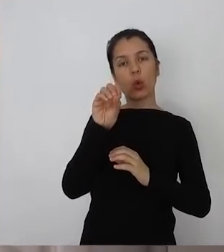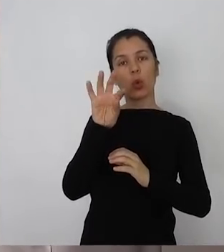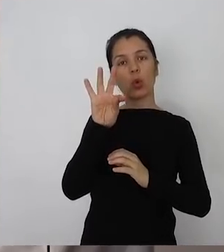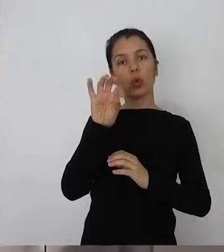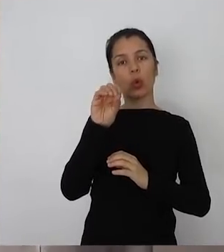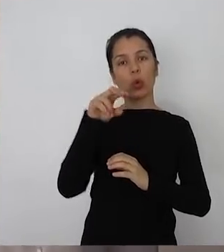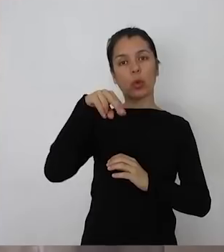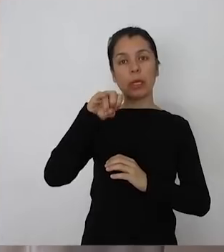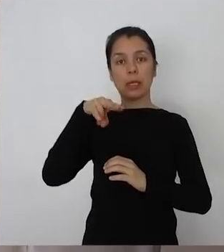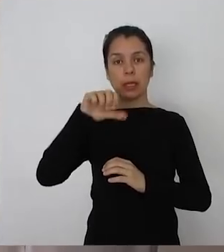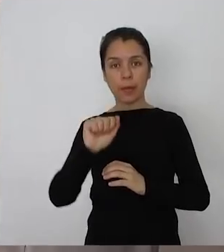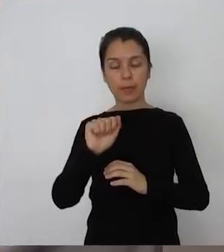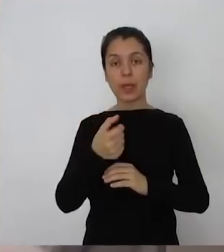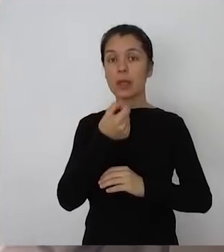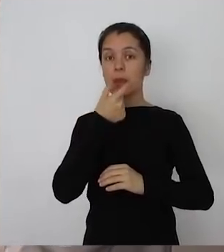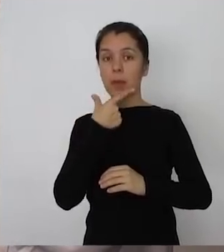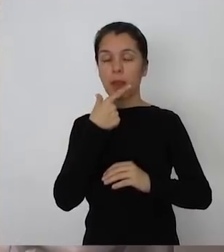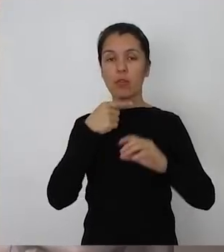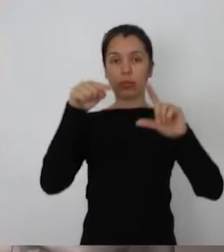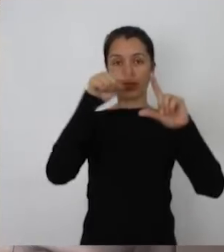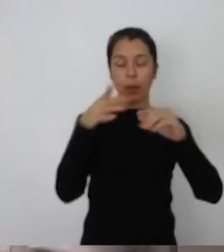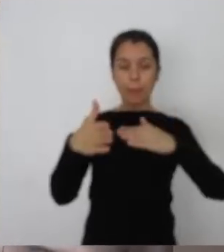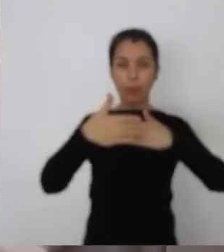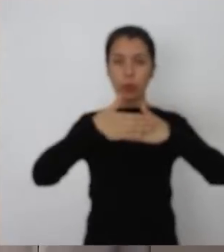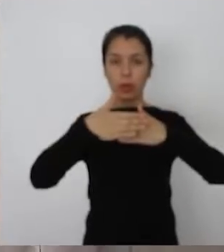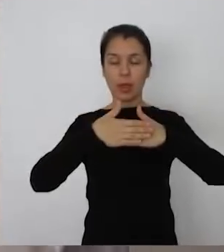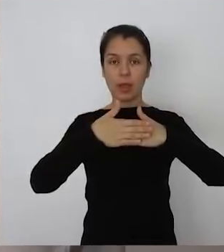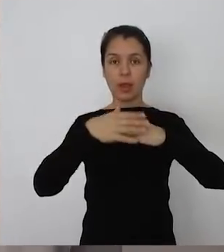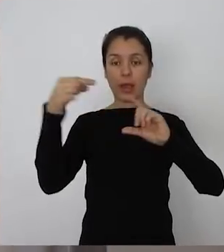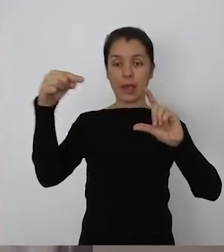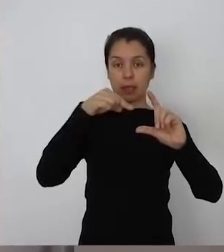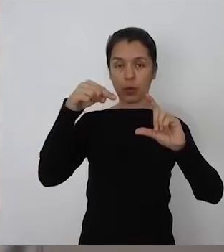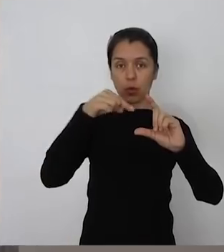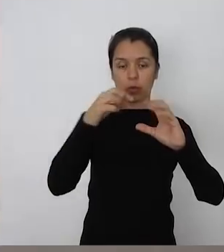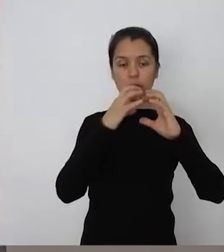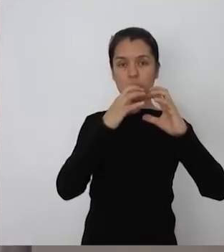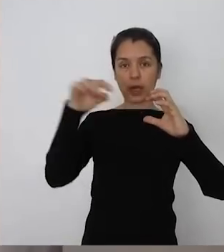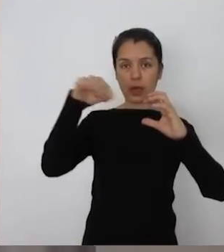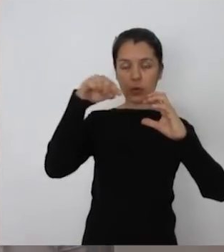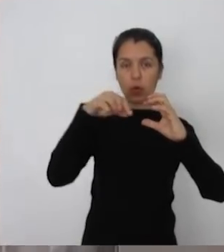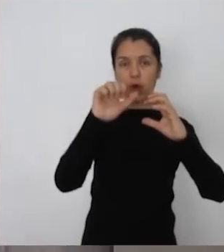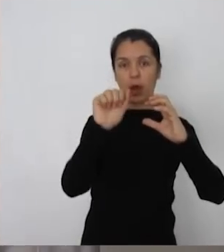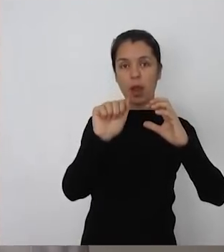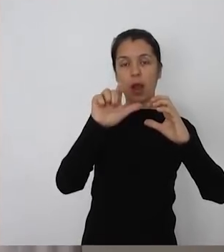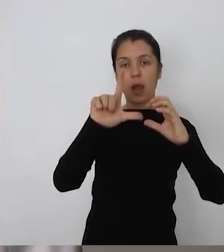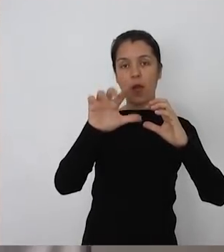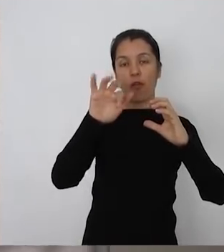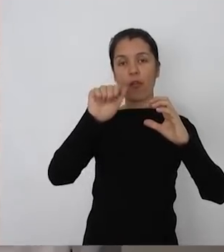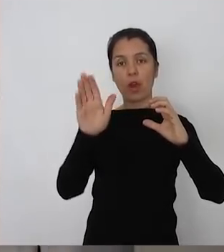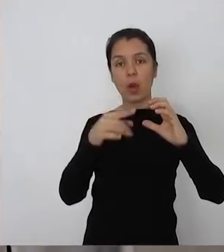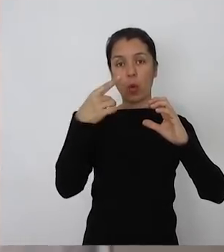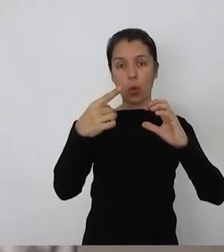donarei. O que esse remédio faz? Olha que interessante. Vocês lembram que eu comentei com vocês que o fluxo natural do ser